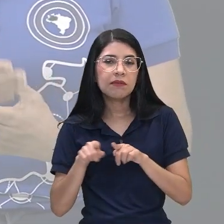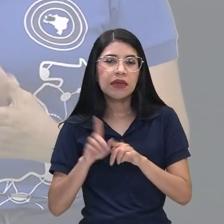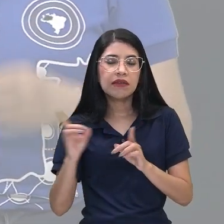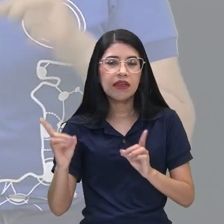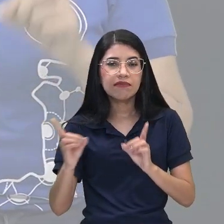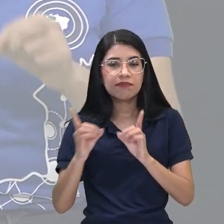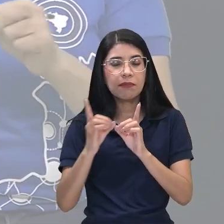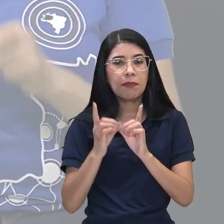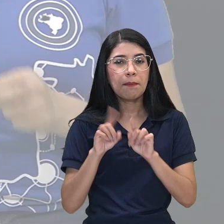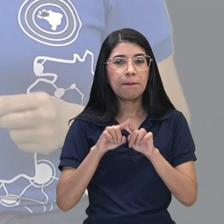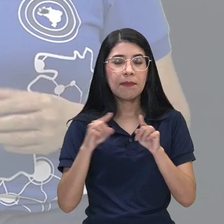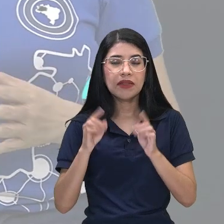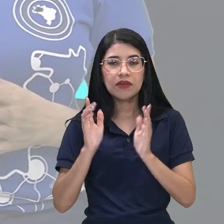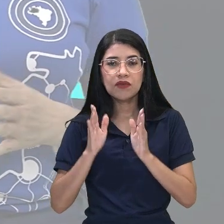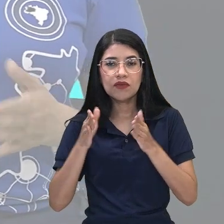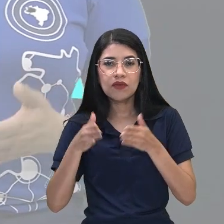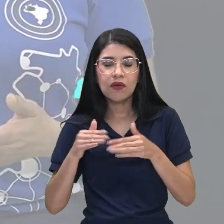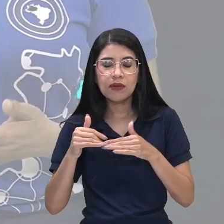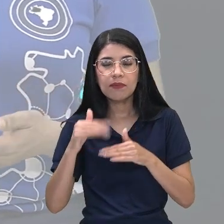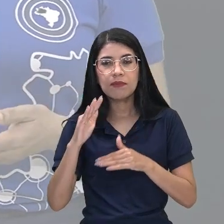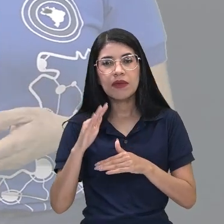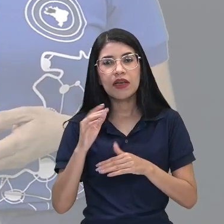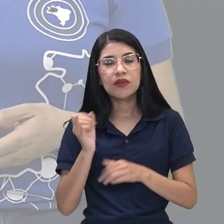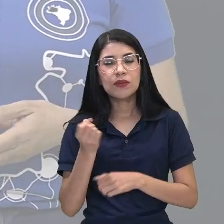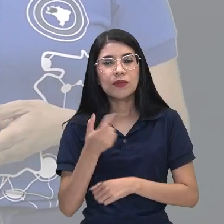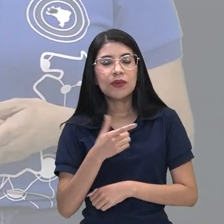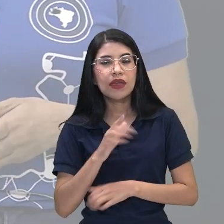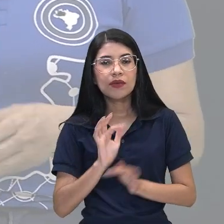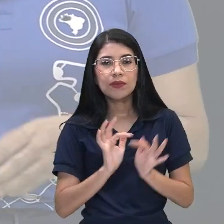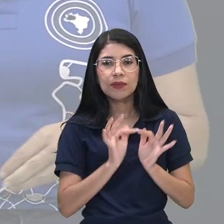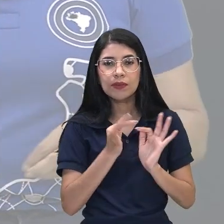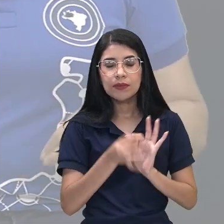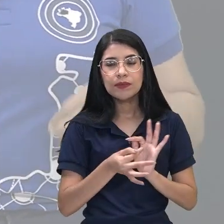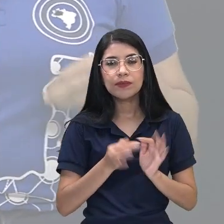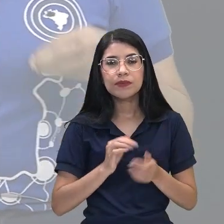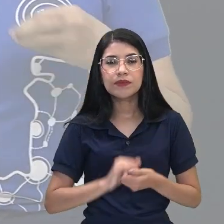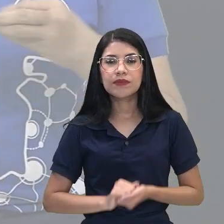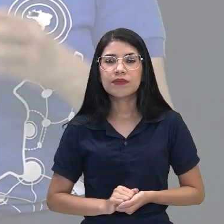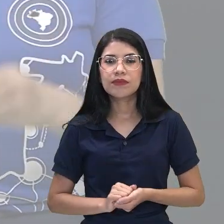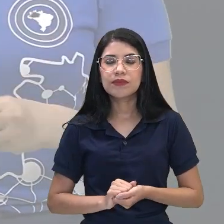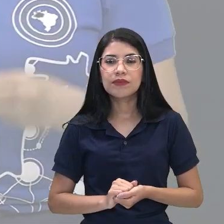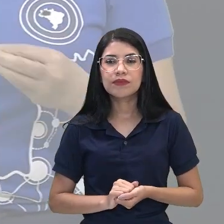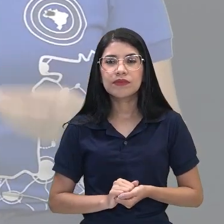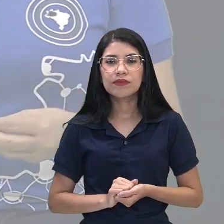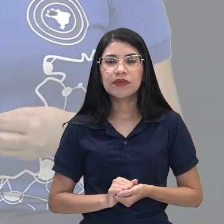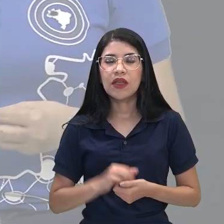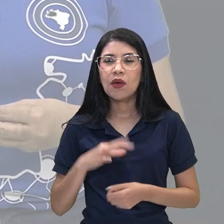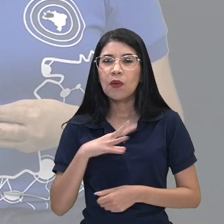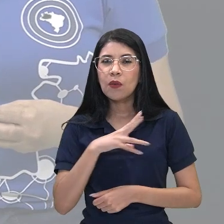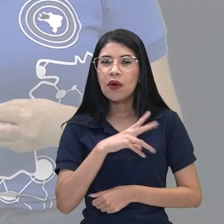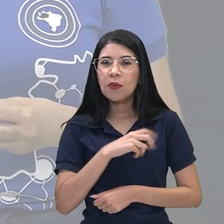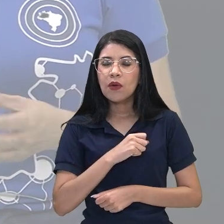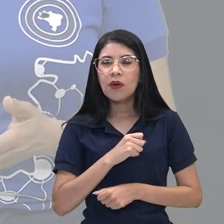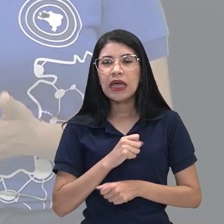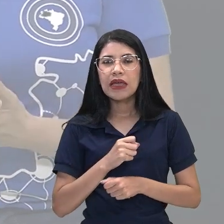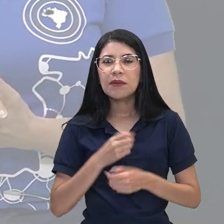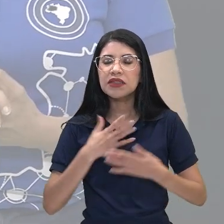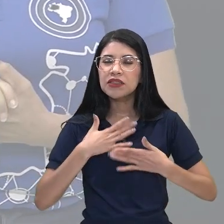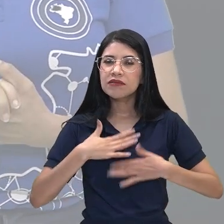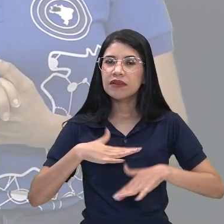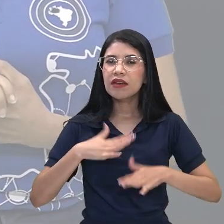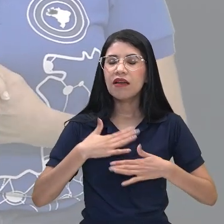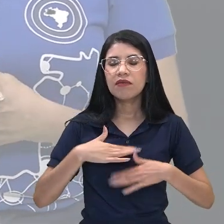é bem mais acentuado do que no arcadismo. O arcadismo é um amor mais ameno, né?